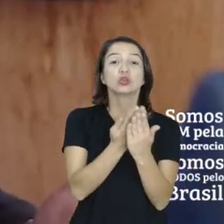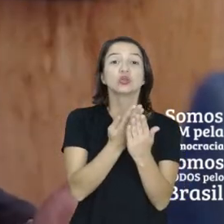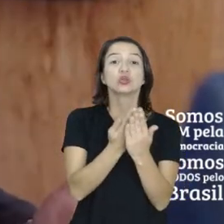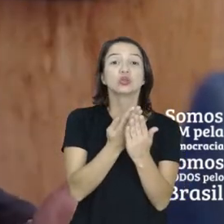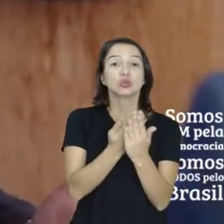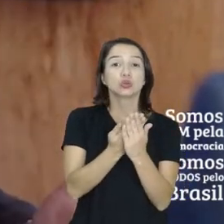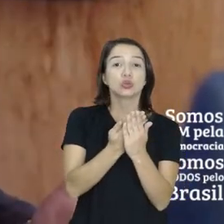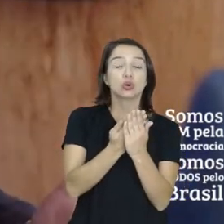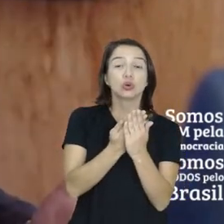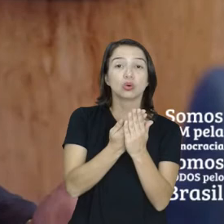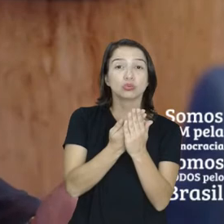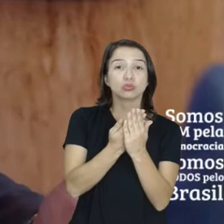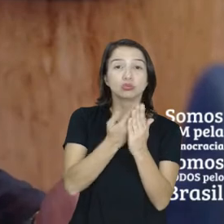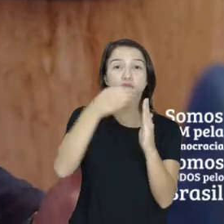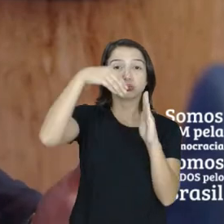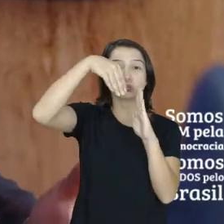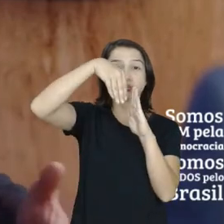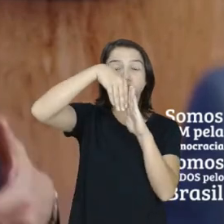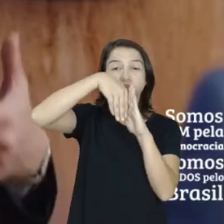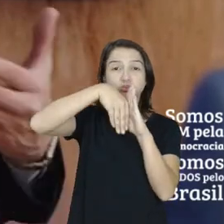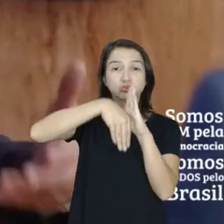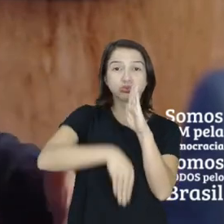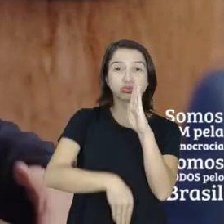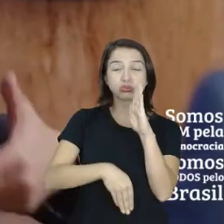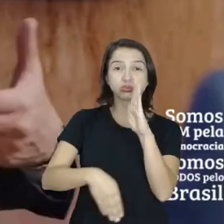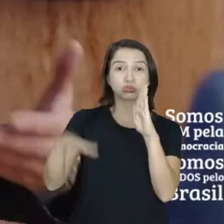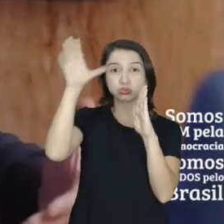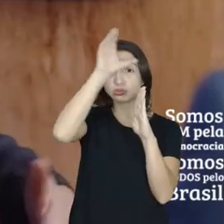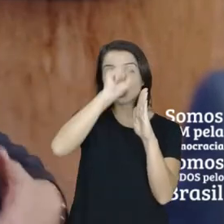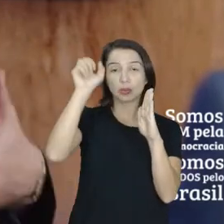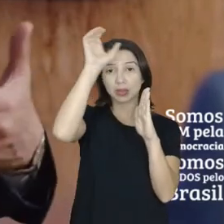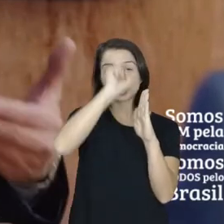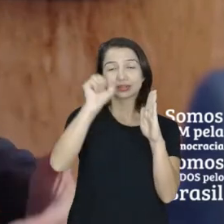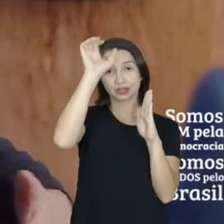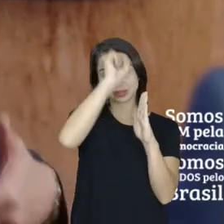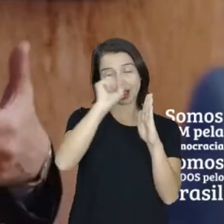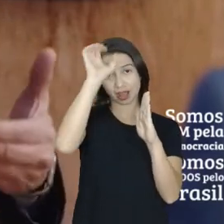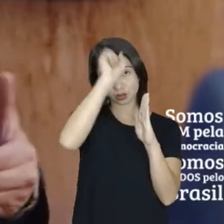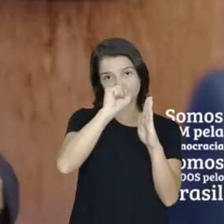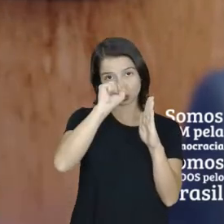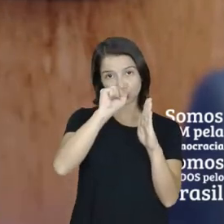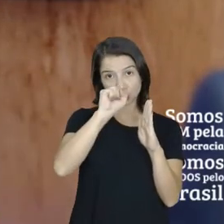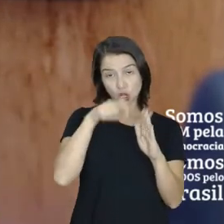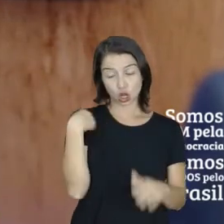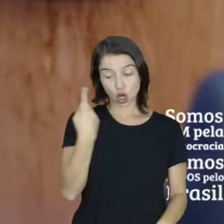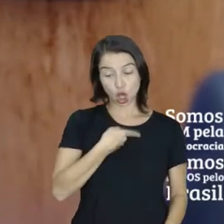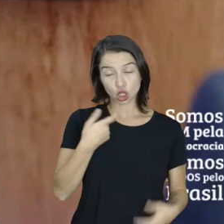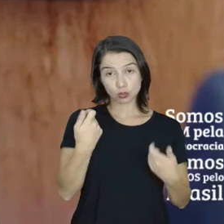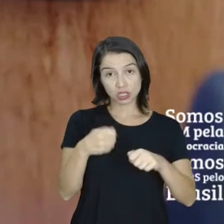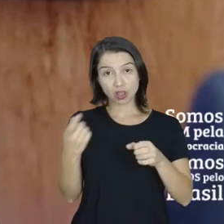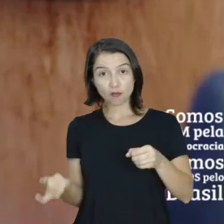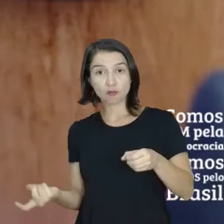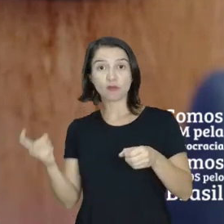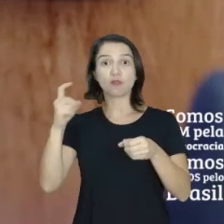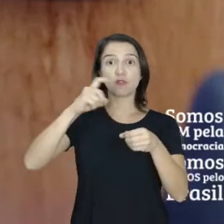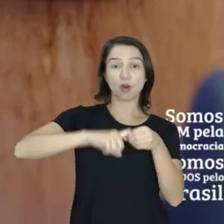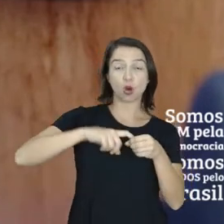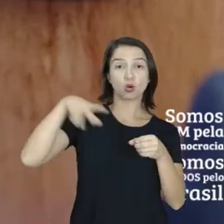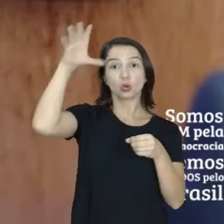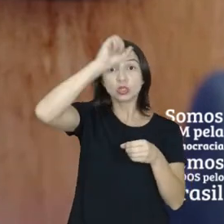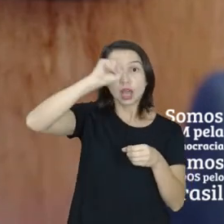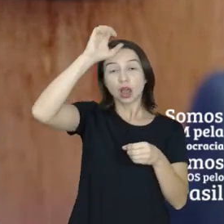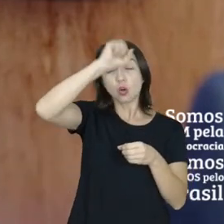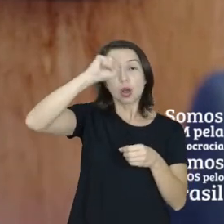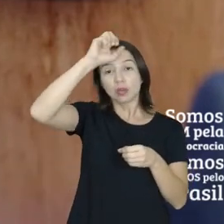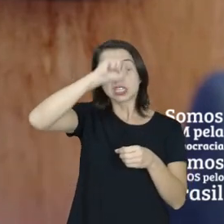Despencou o aprendizado. O que nós temos que fazer é recuperar, fazer um reforço escolar para recuperar rapidamente